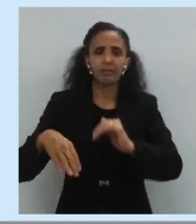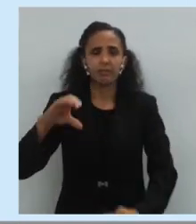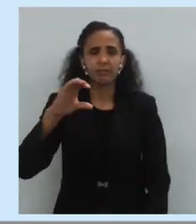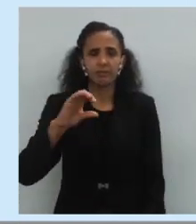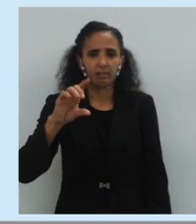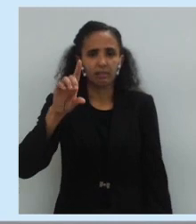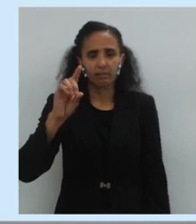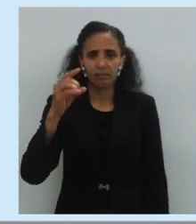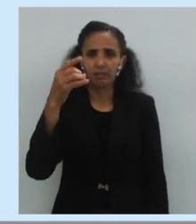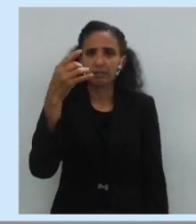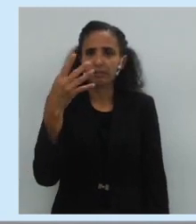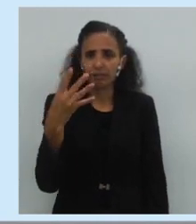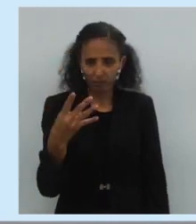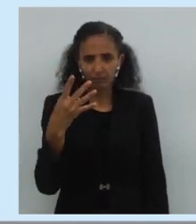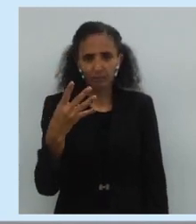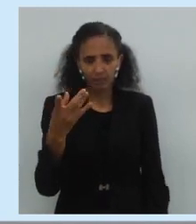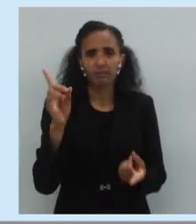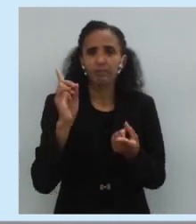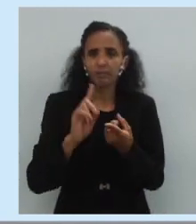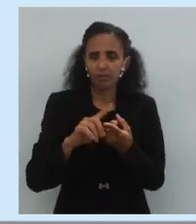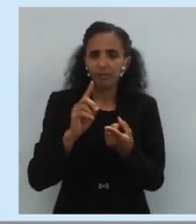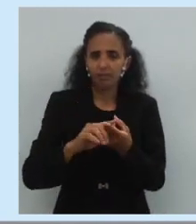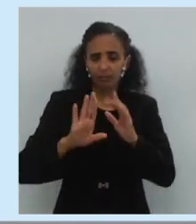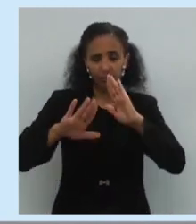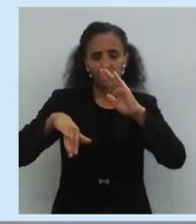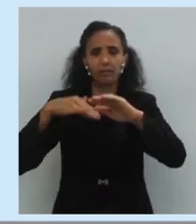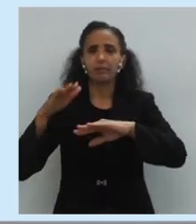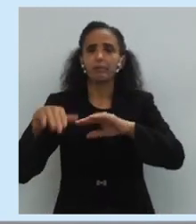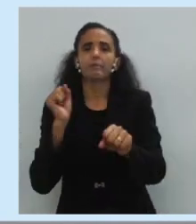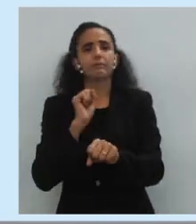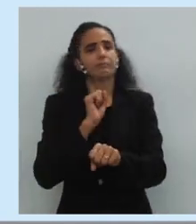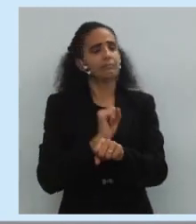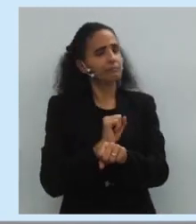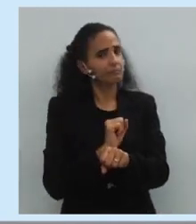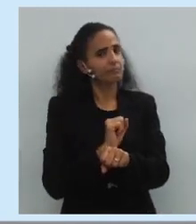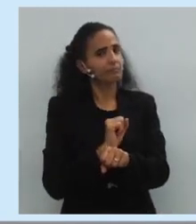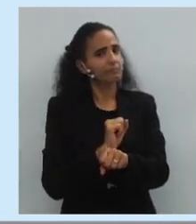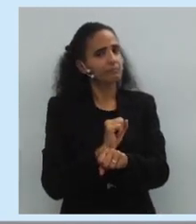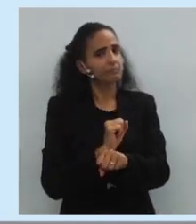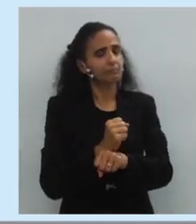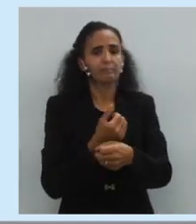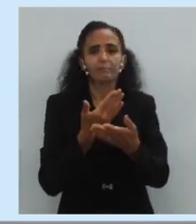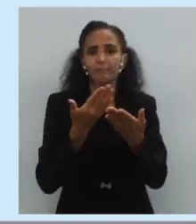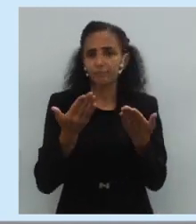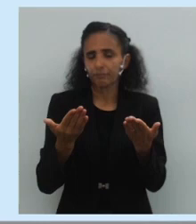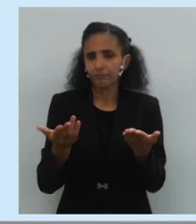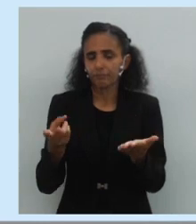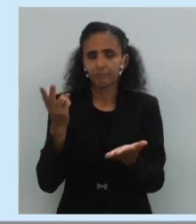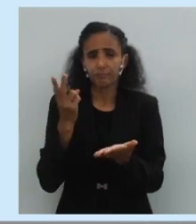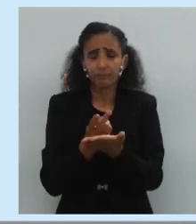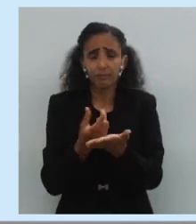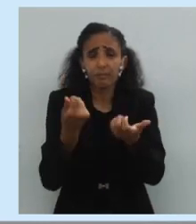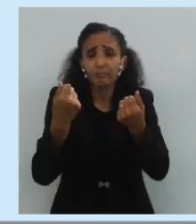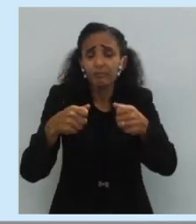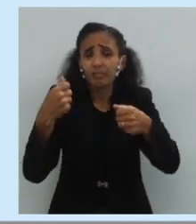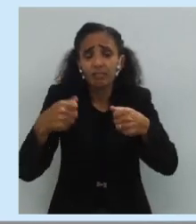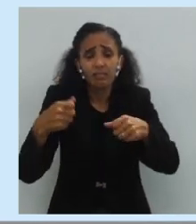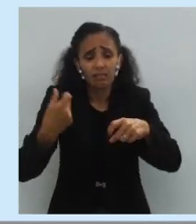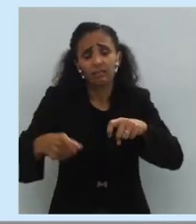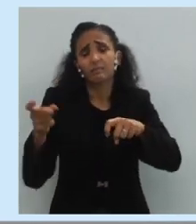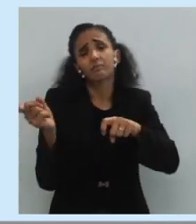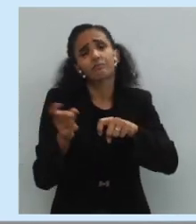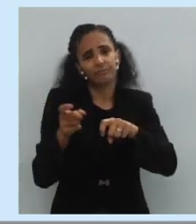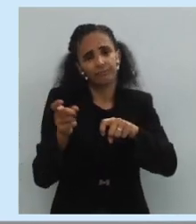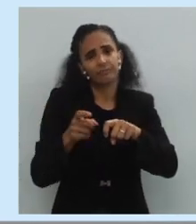aí a contagem do CD4 ela vai dar uma estabilizada, né? Então, sem